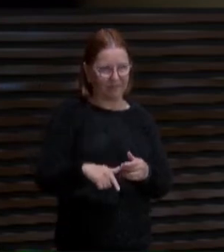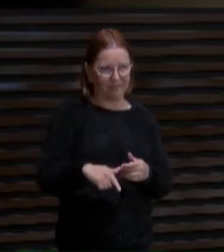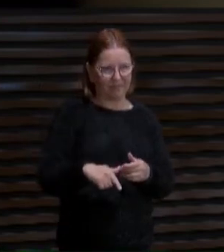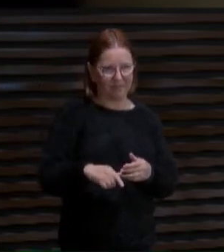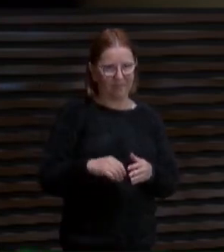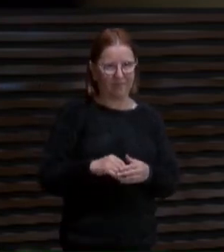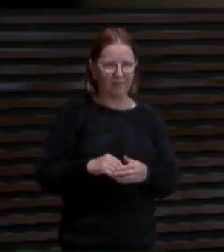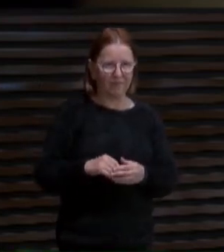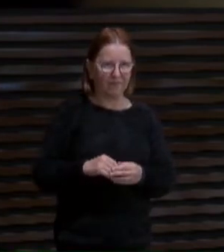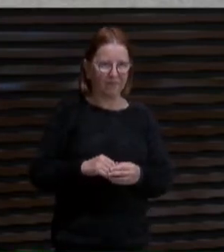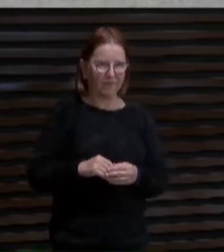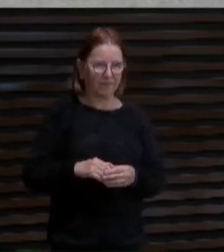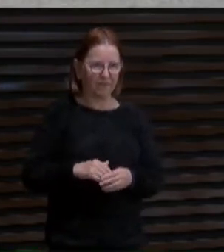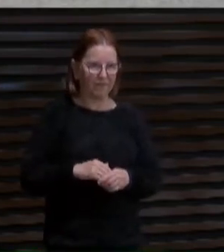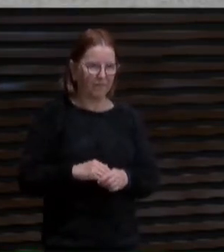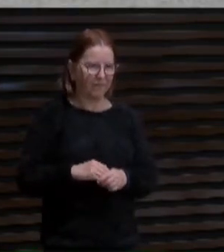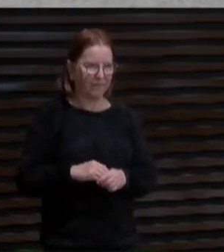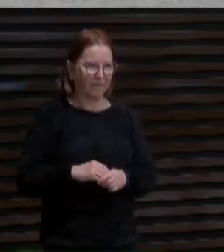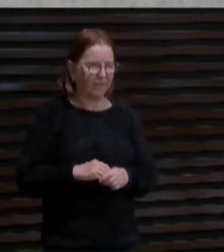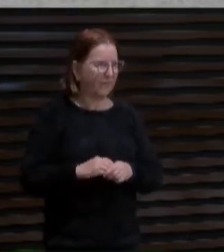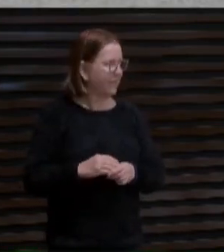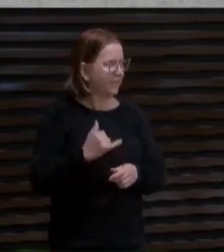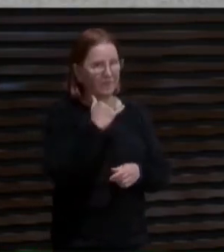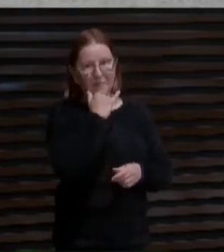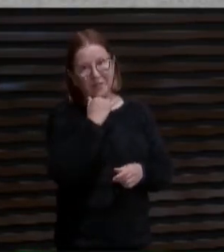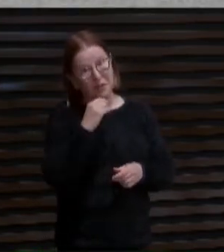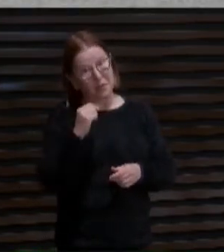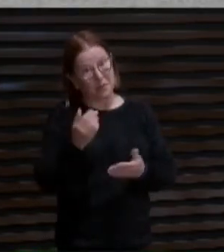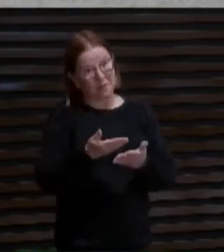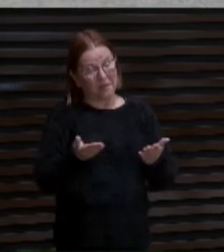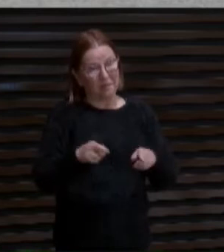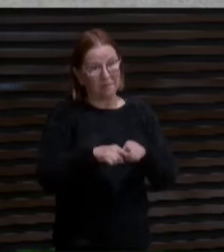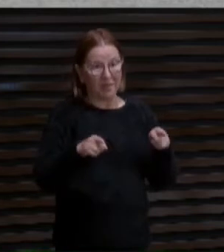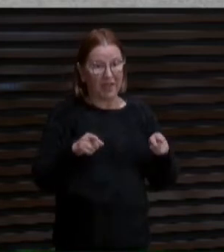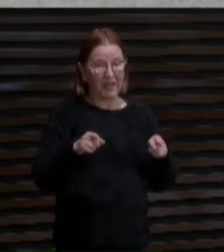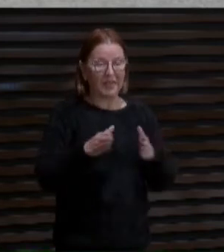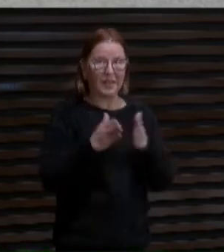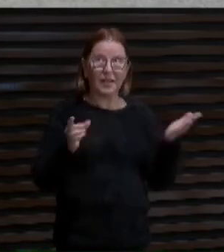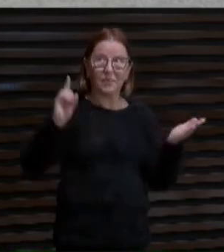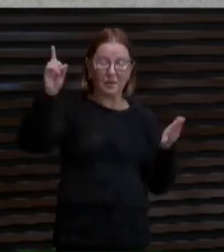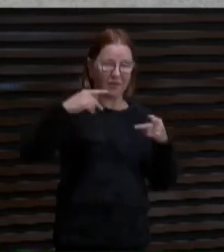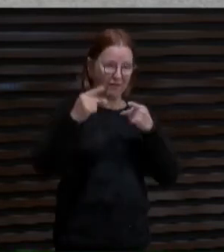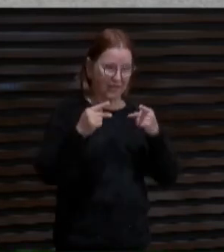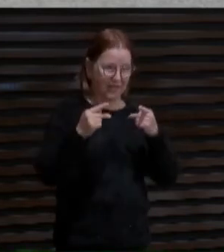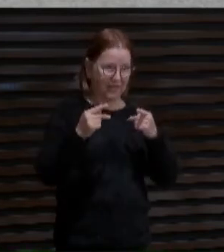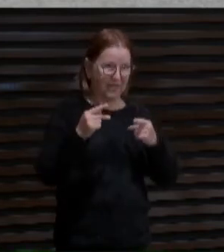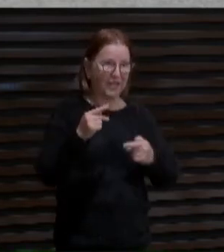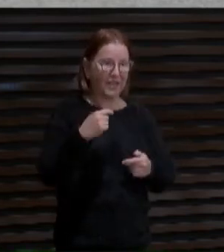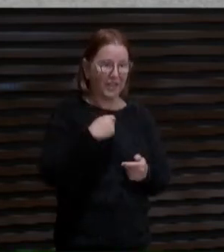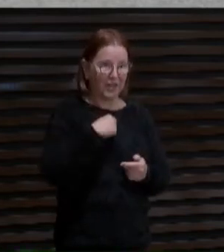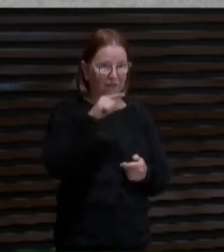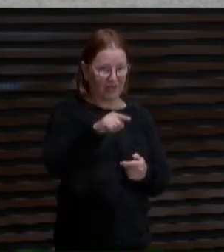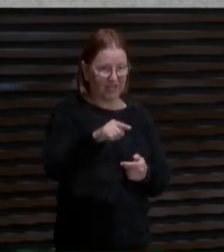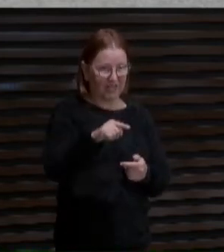coisa Desculpa aí meu querido minha querida mas a Bíblia diz que você e eu somos menos do que nada